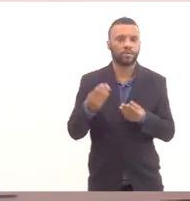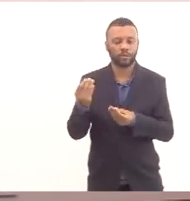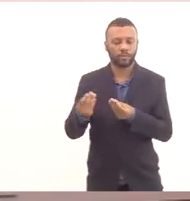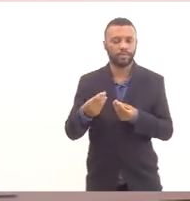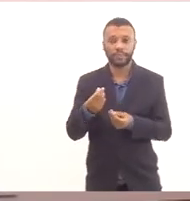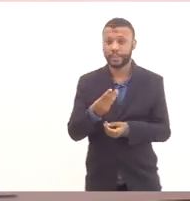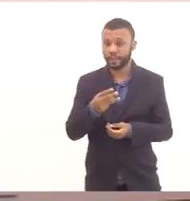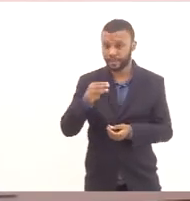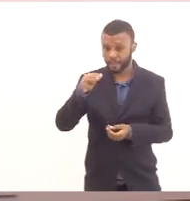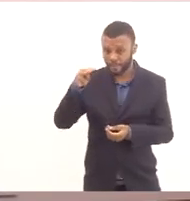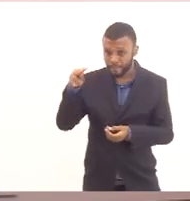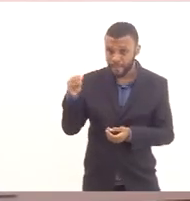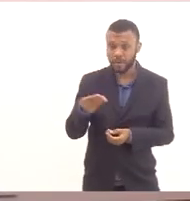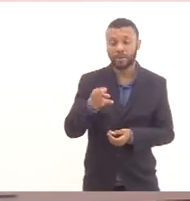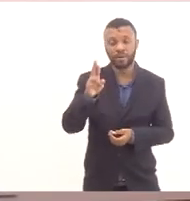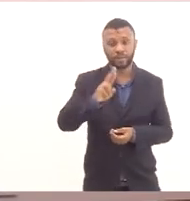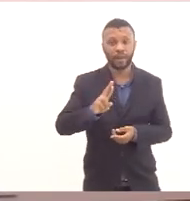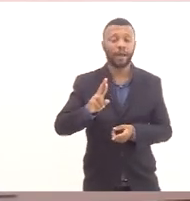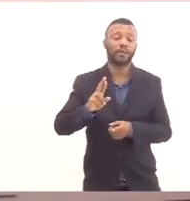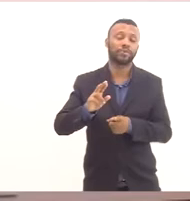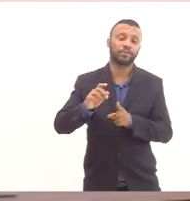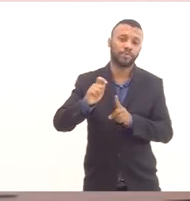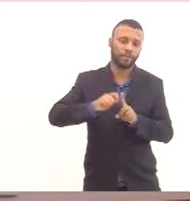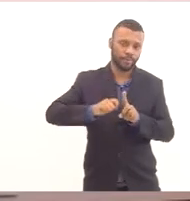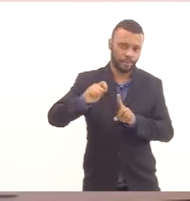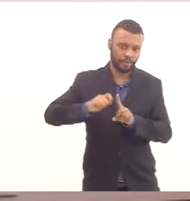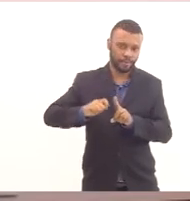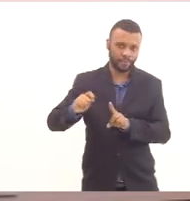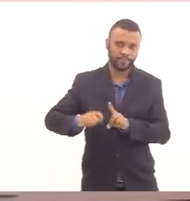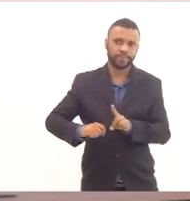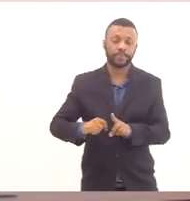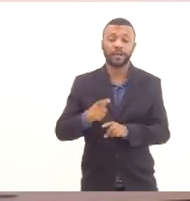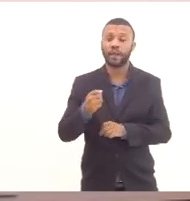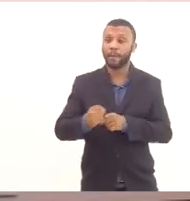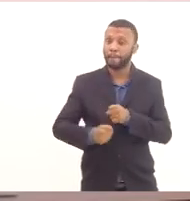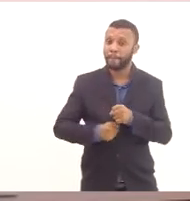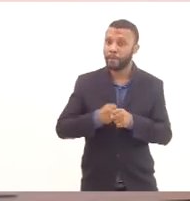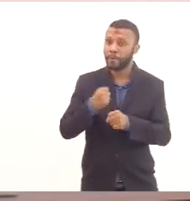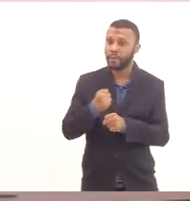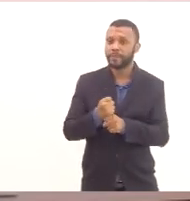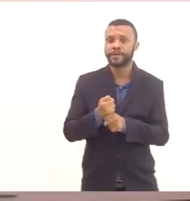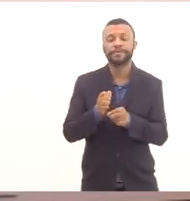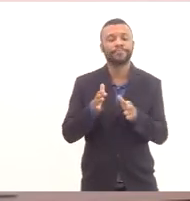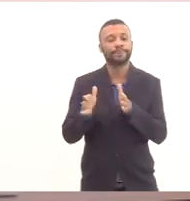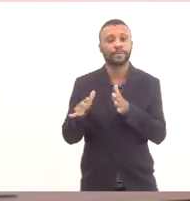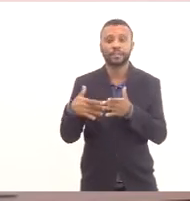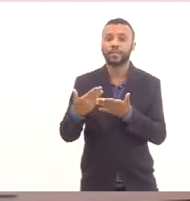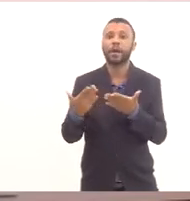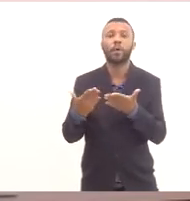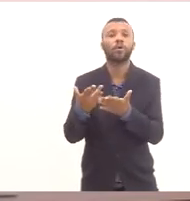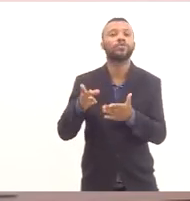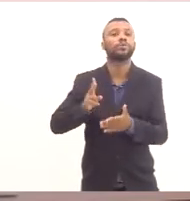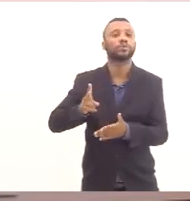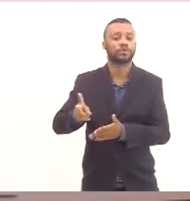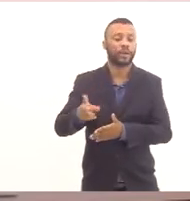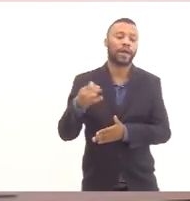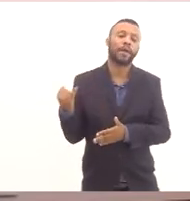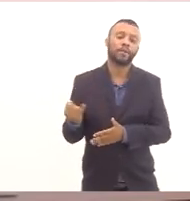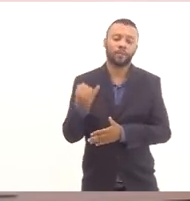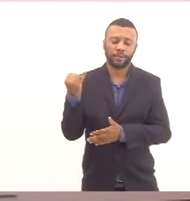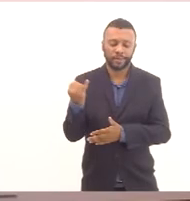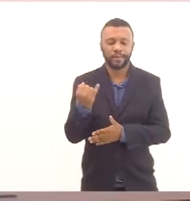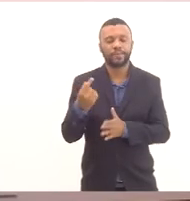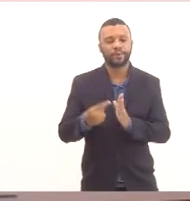há três milhões de reais baixo seis por ano mantendo que nós temos hoje então assim é importante